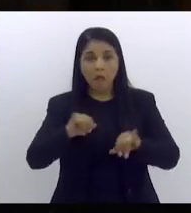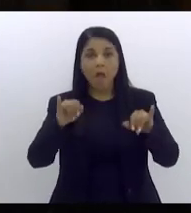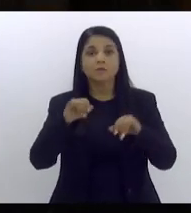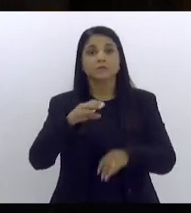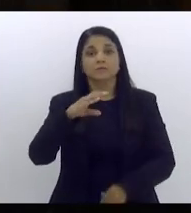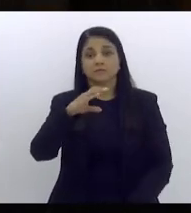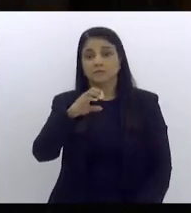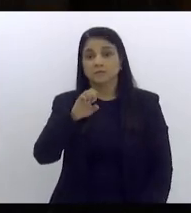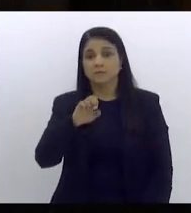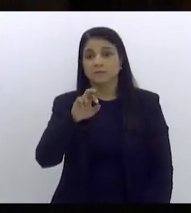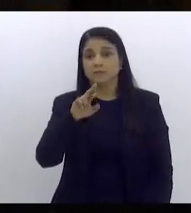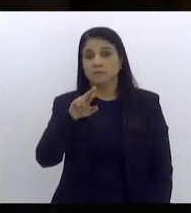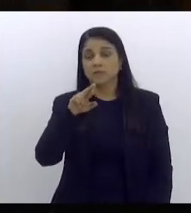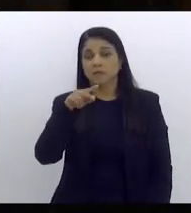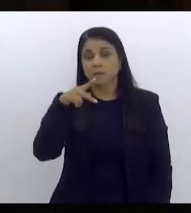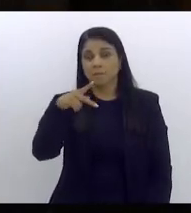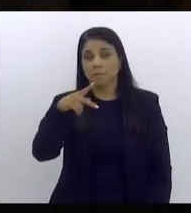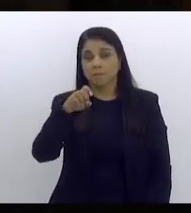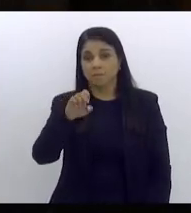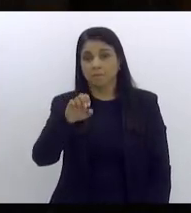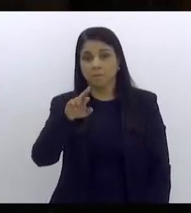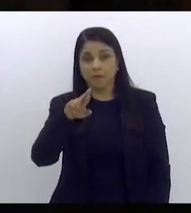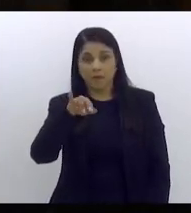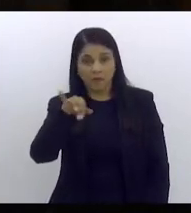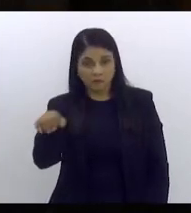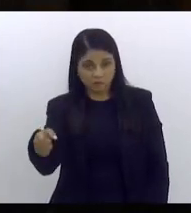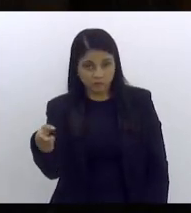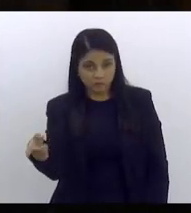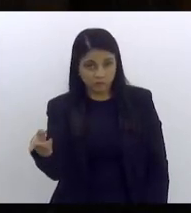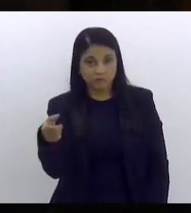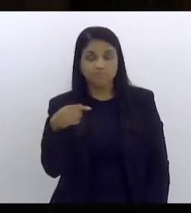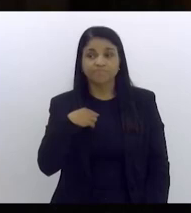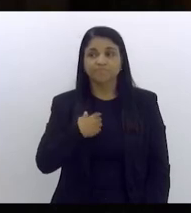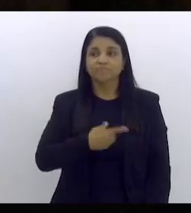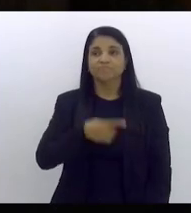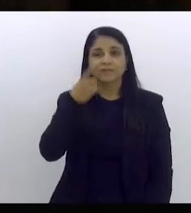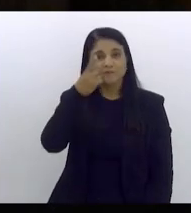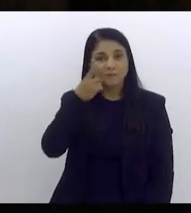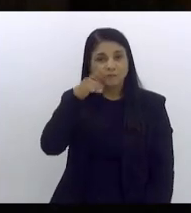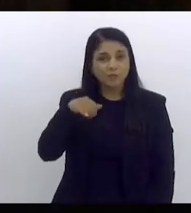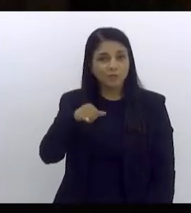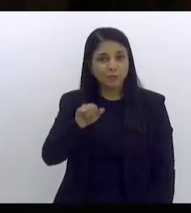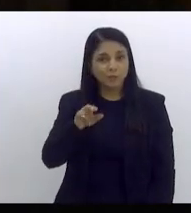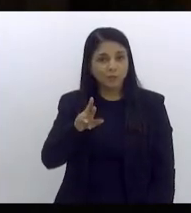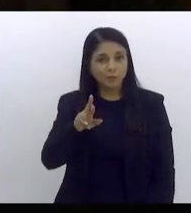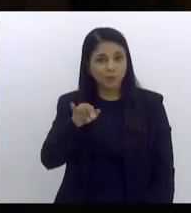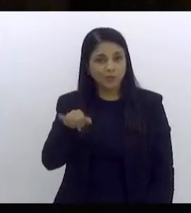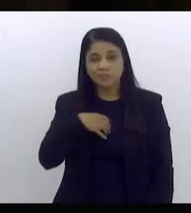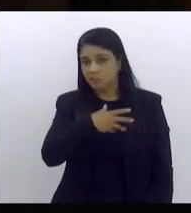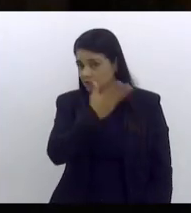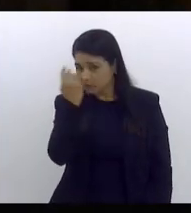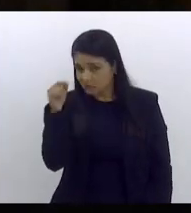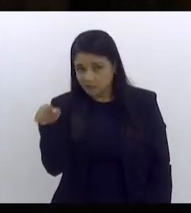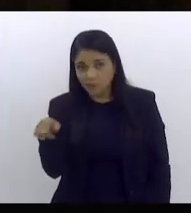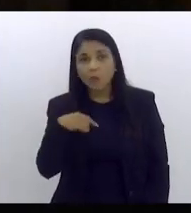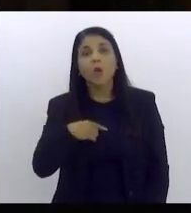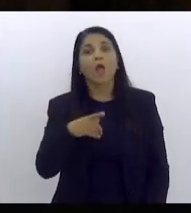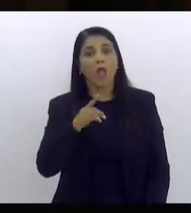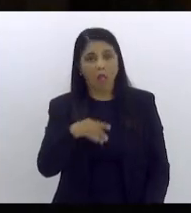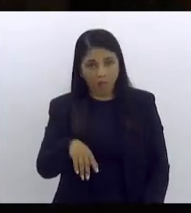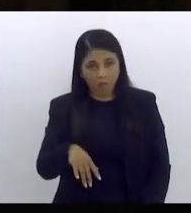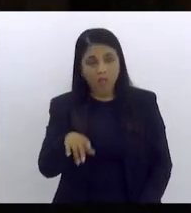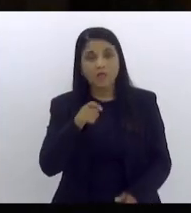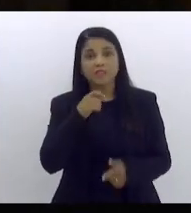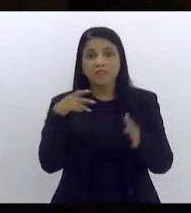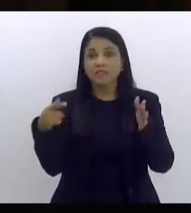CEPERJ. Talvez o deputado Yuri tivesse esquecido, mas está lá na casa. Tá, a Casa